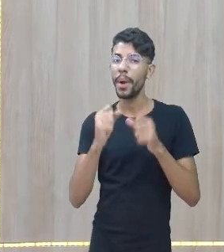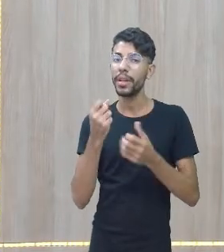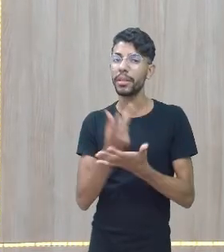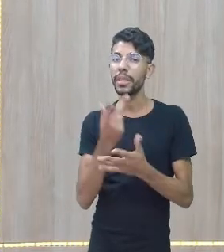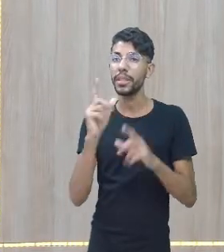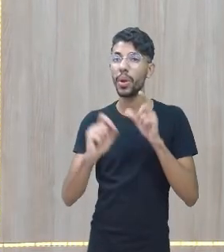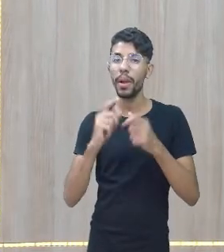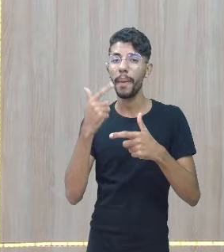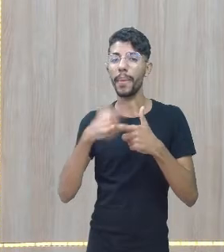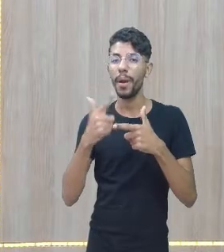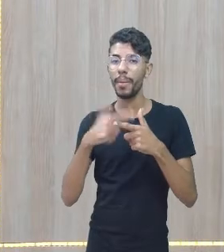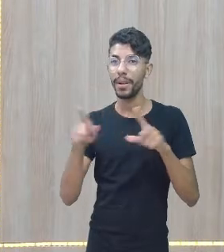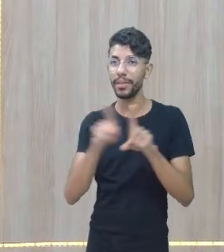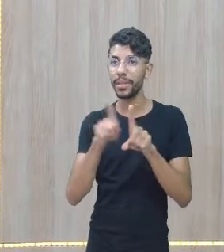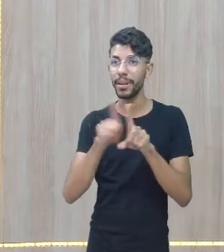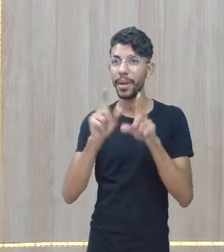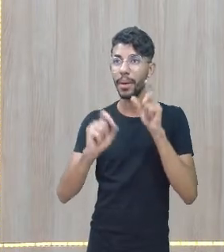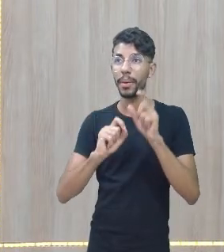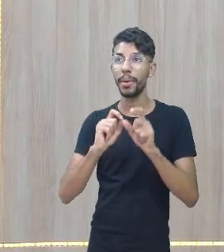gente torna,